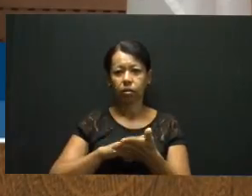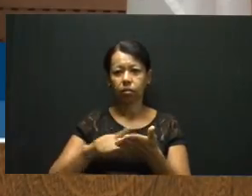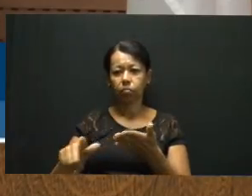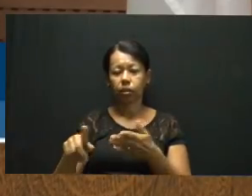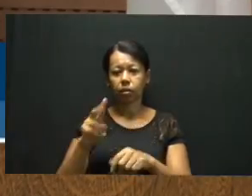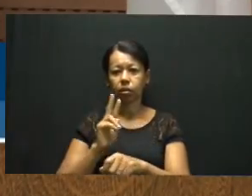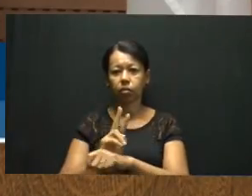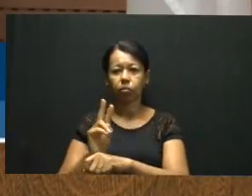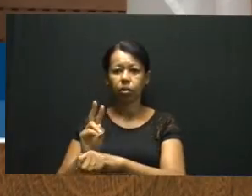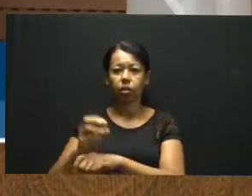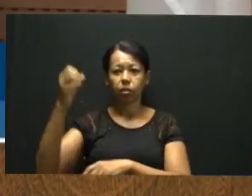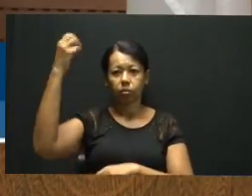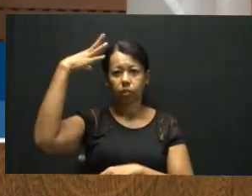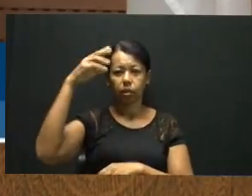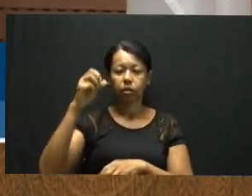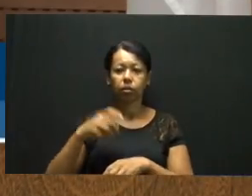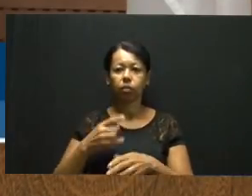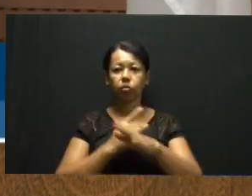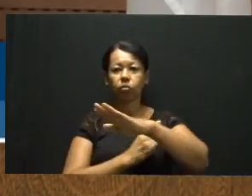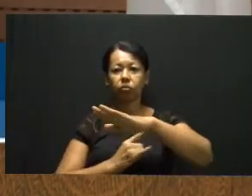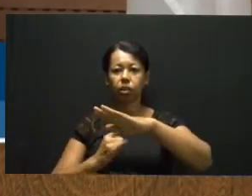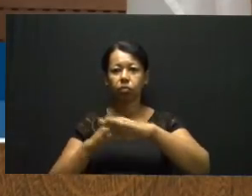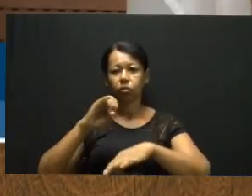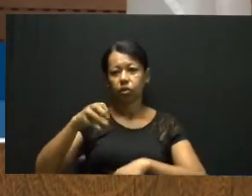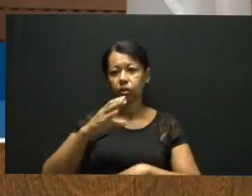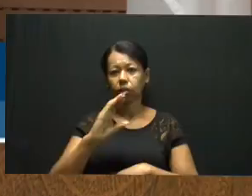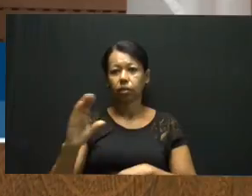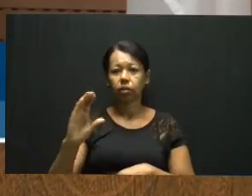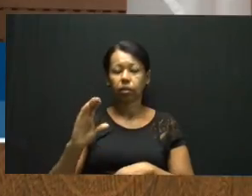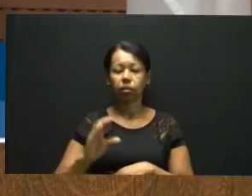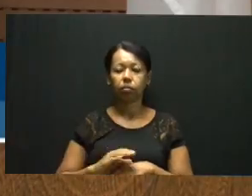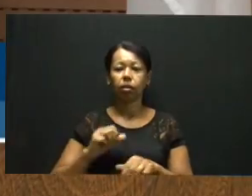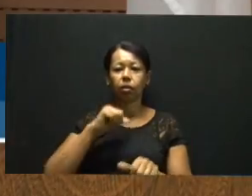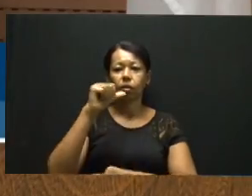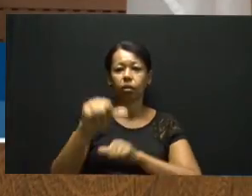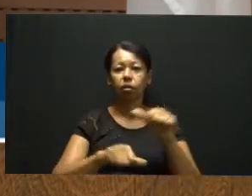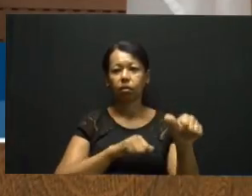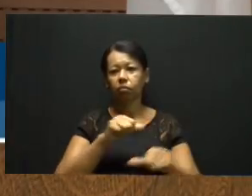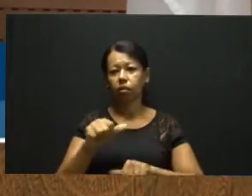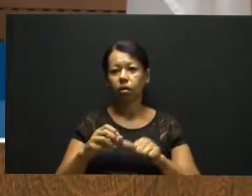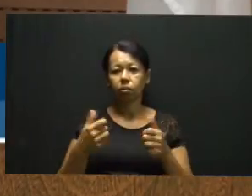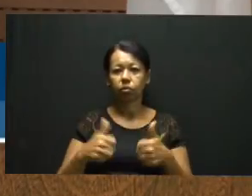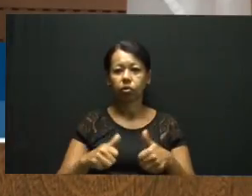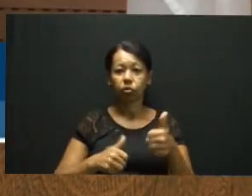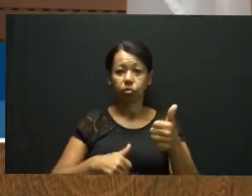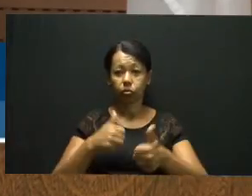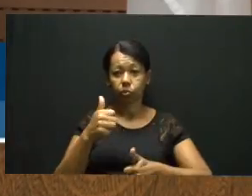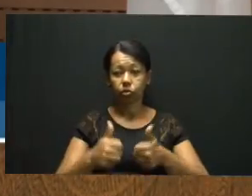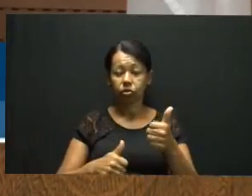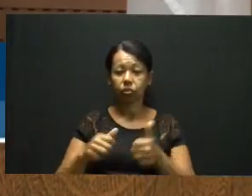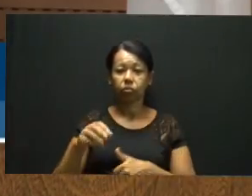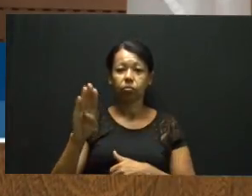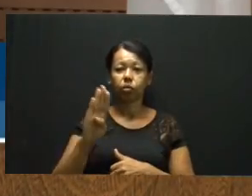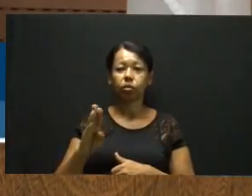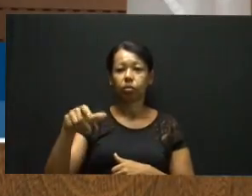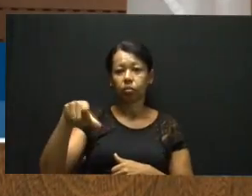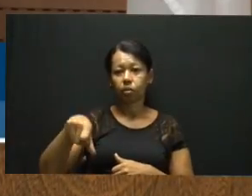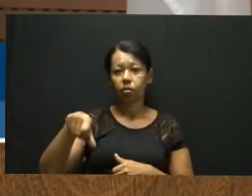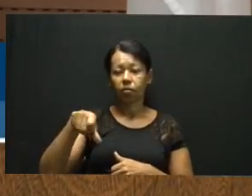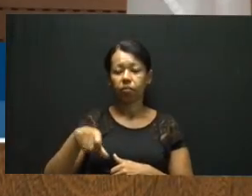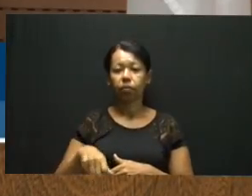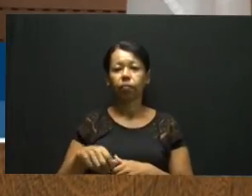limpeza, iluminação no viaduto Jardim Casqueiro. Caminhe-se. Reforma na quadra esportiva do Jardim Imigrantes, Bolsão 9.